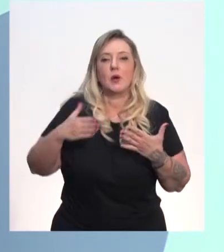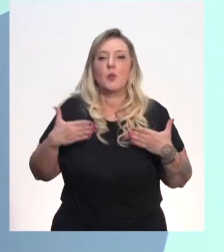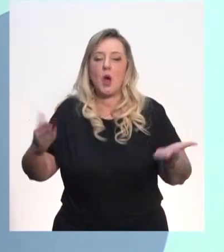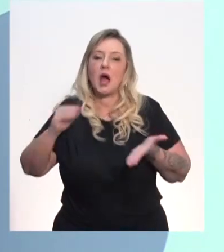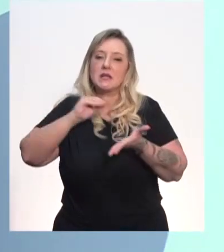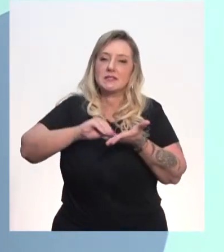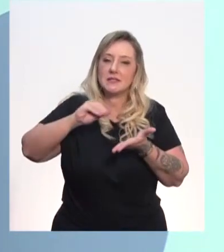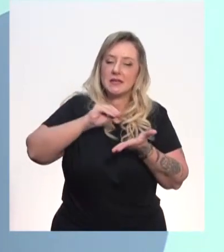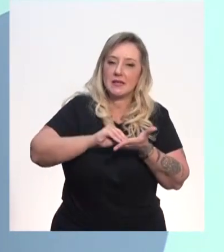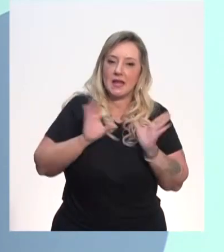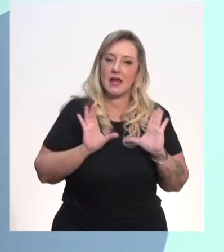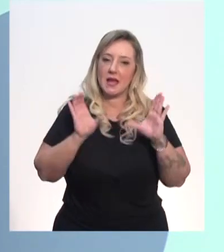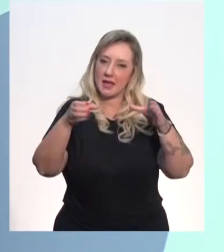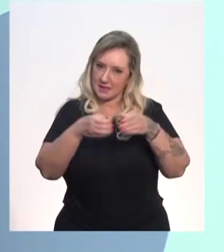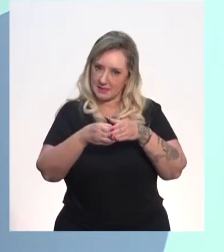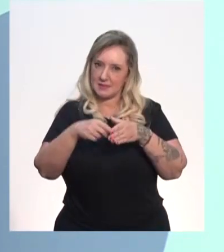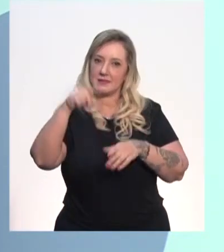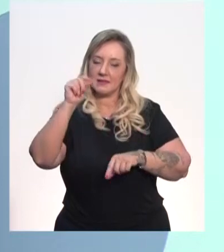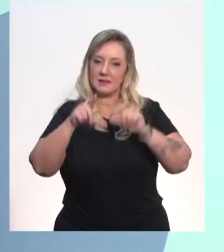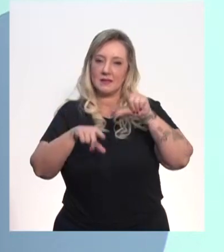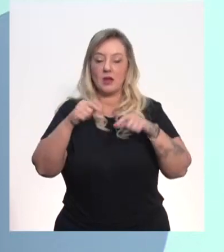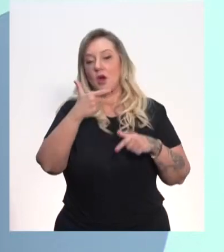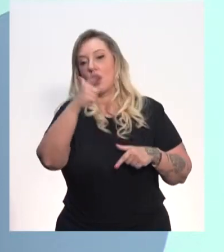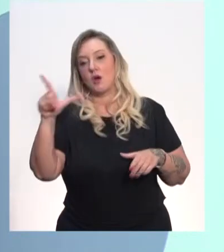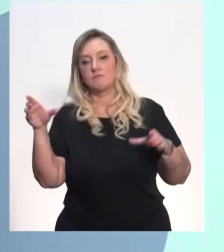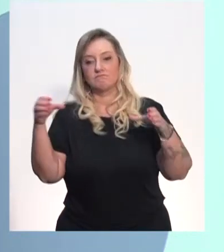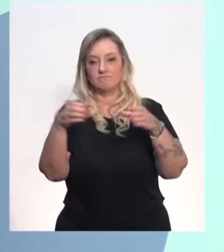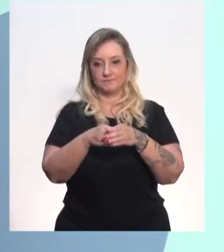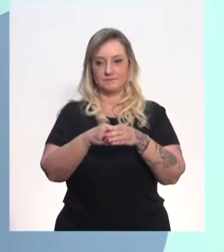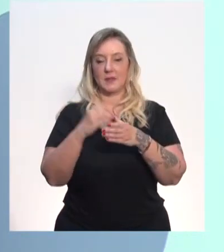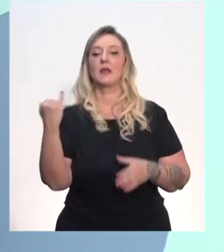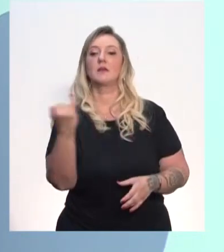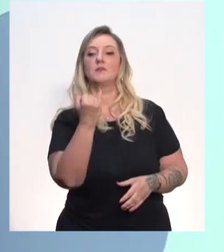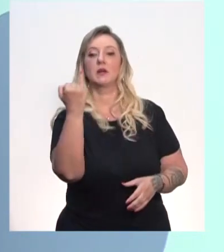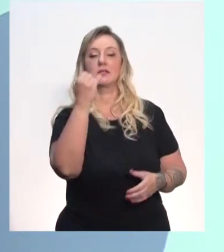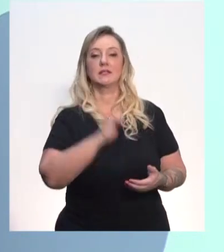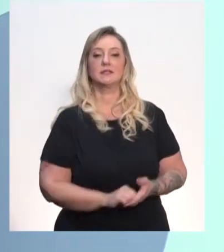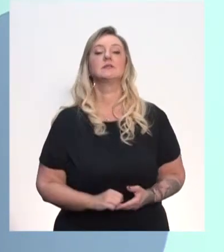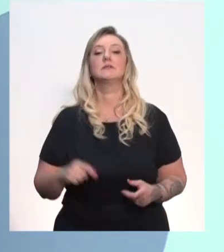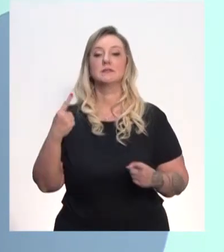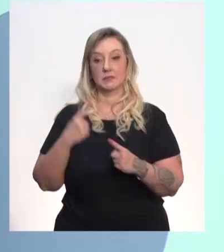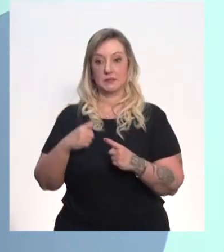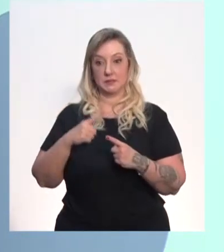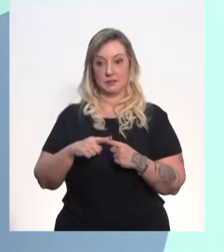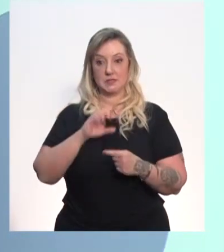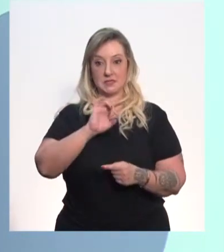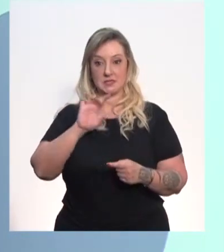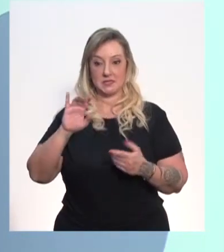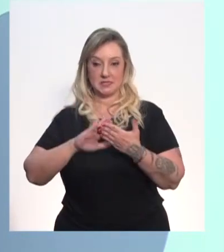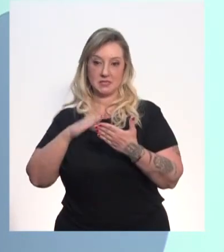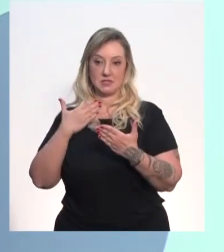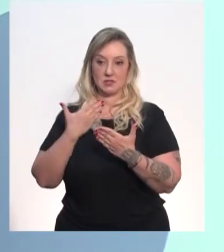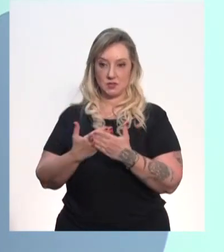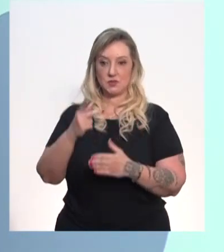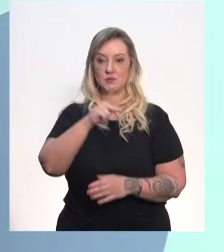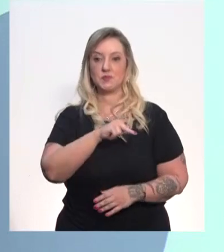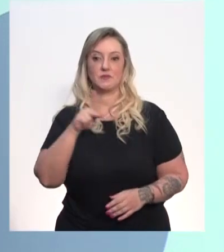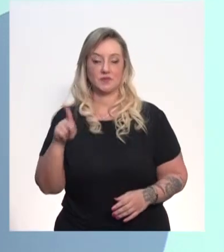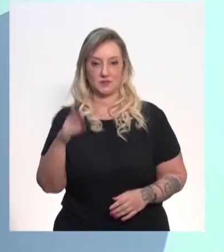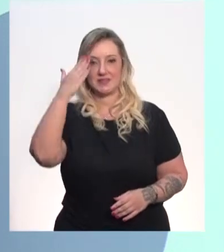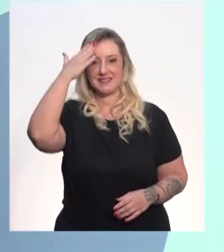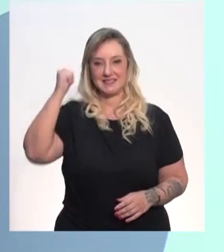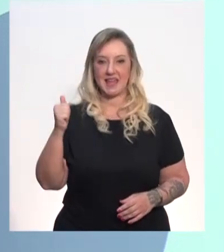os alunos darem continuidade à aprendizagem. Então, é importante a gente pensar nos cenários que a